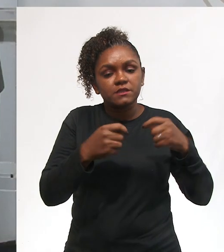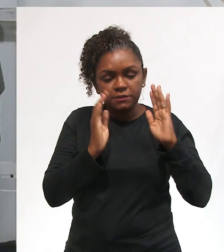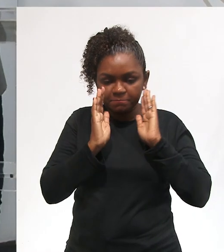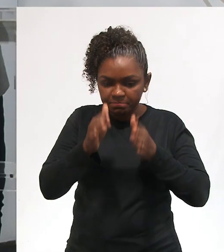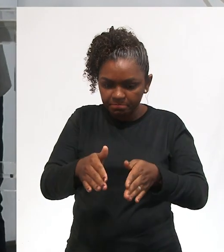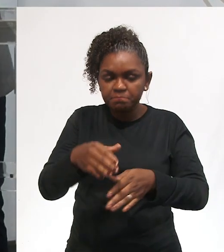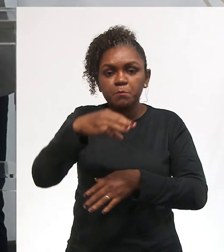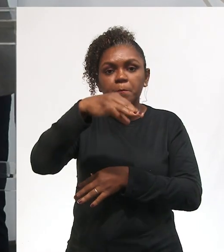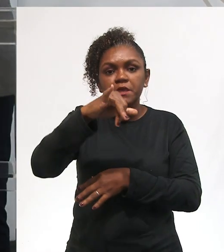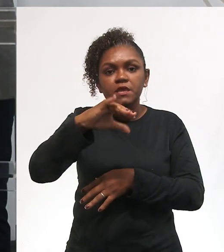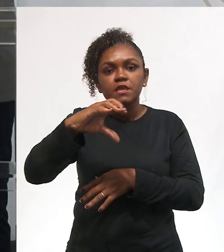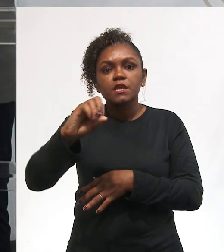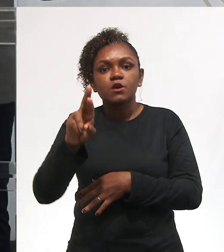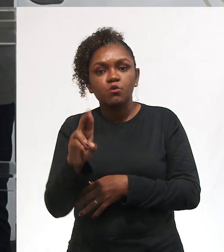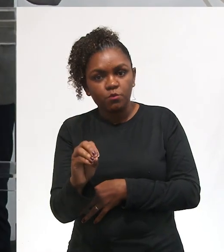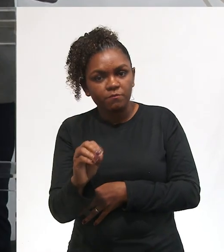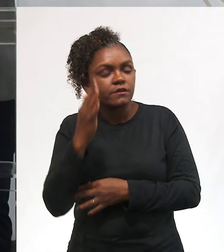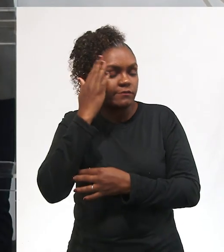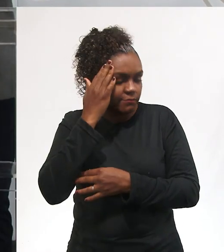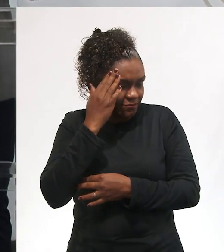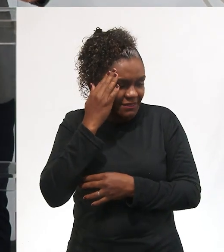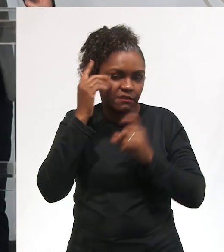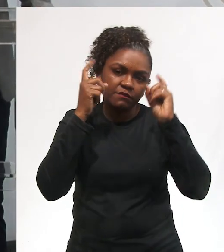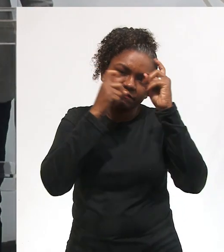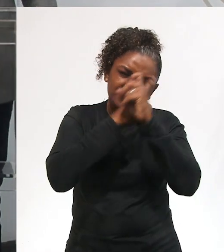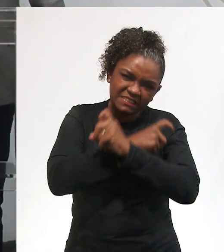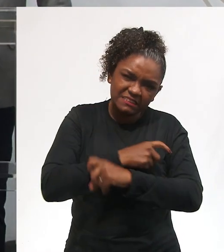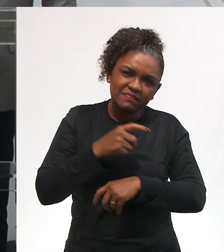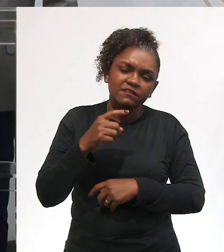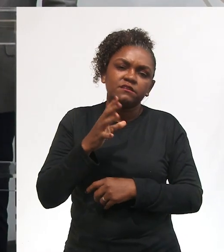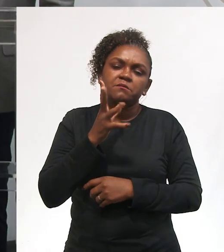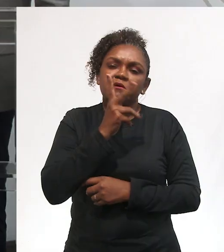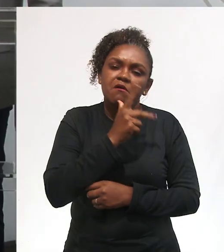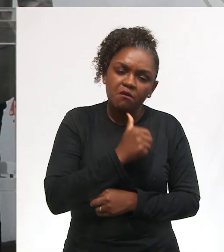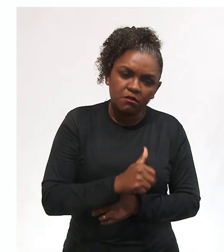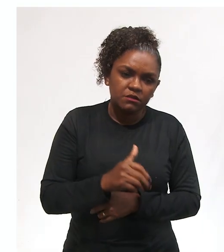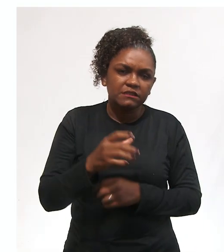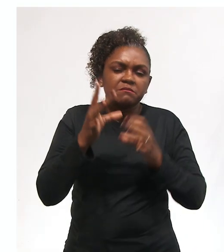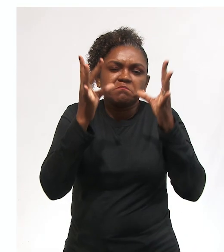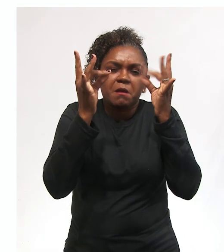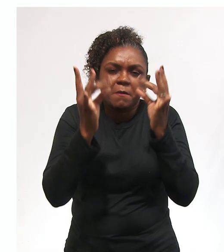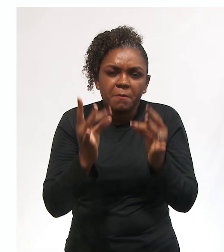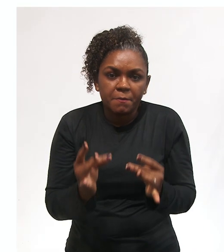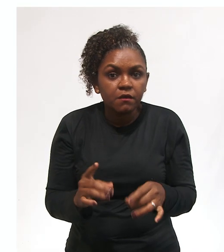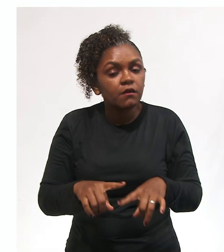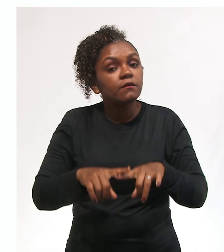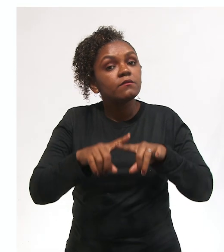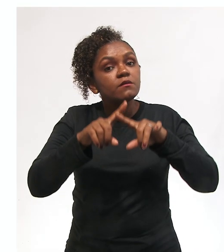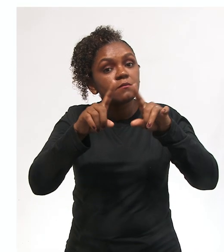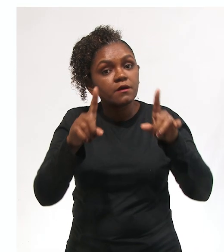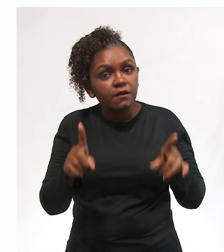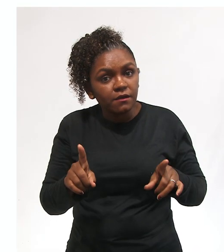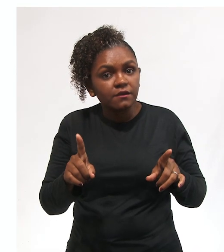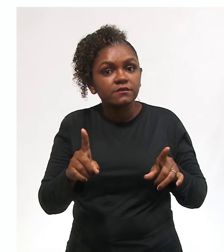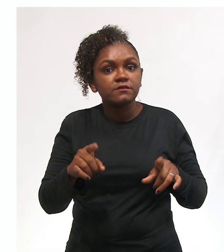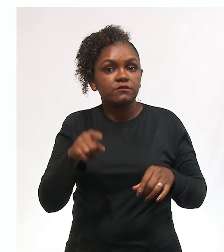muito cansativo, é muito demorado, é muita coisa, muito detalhe. Sim, só que a ideia de você depois de fazer esse micro, depois você consegue